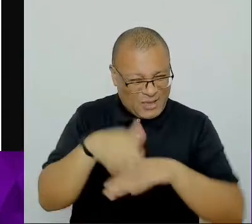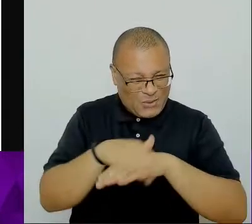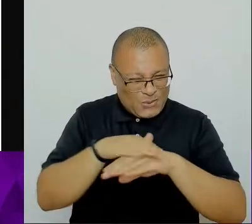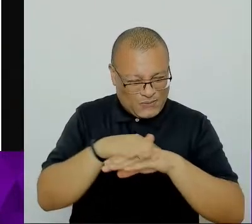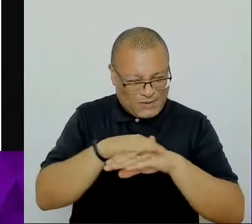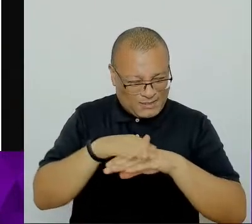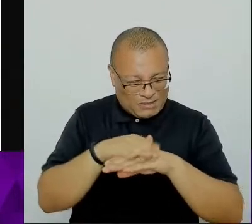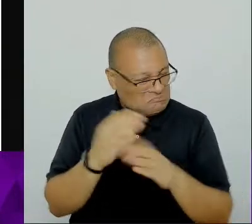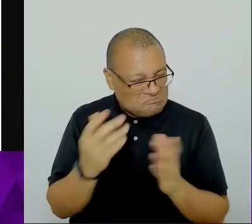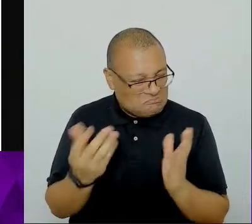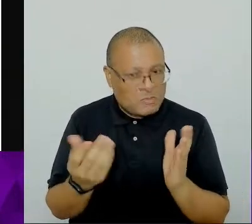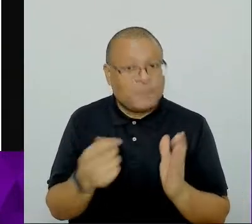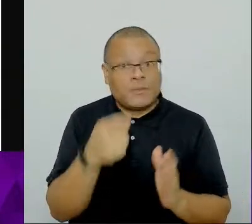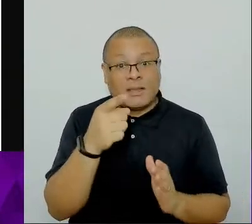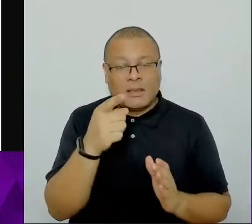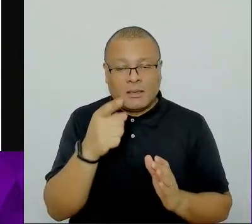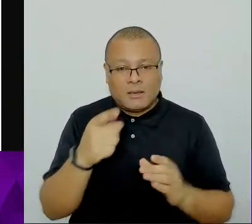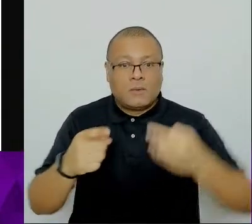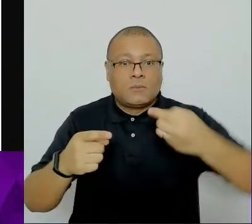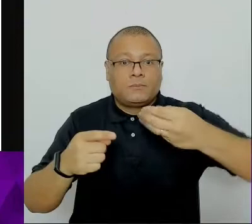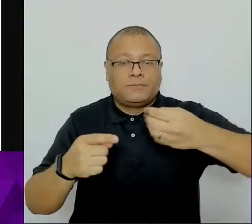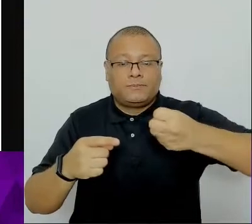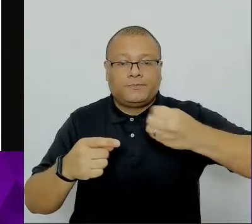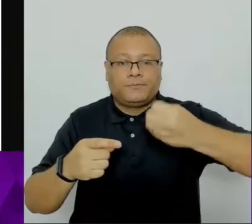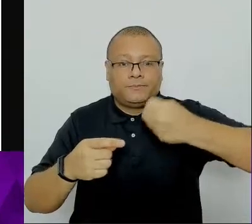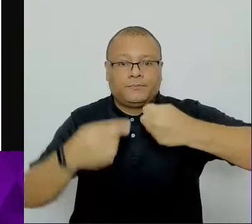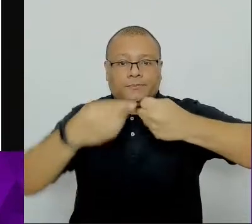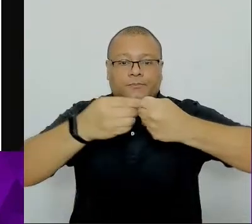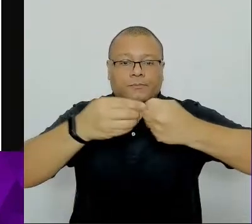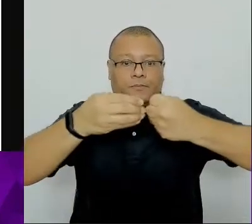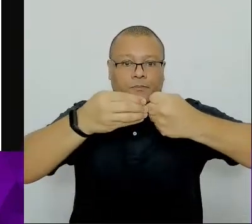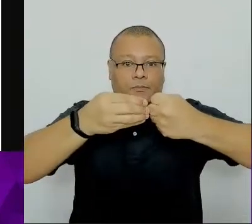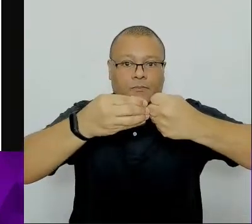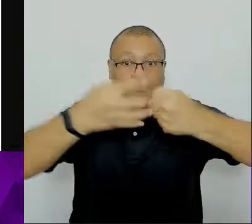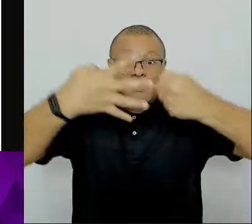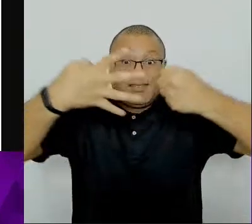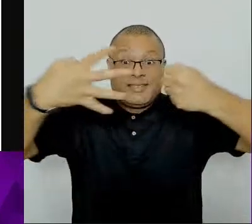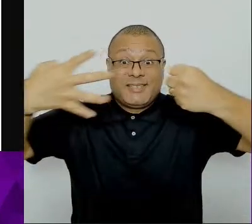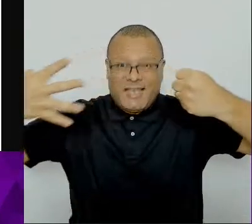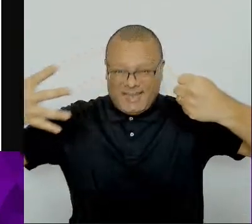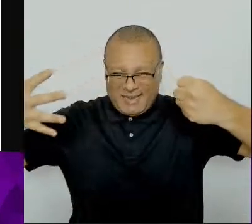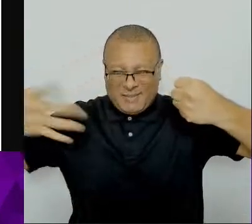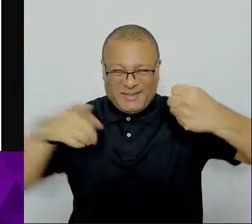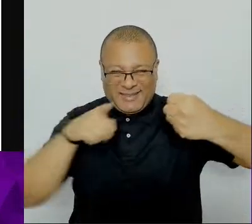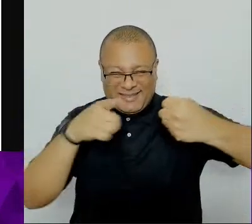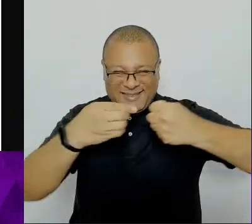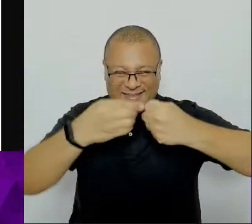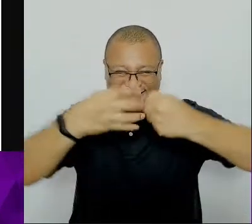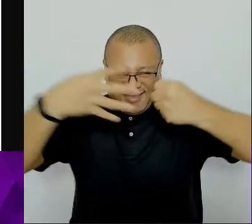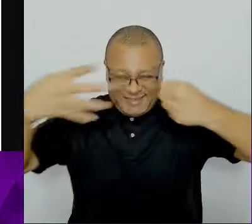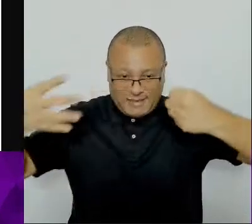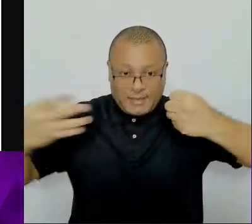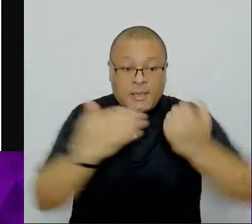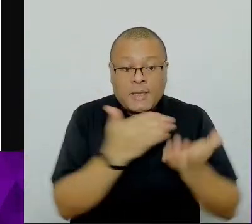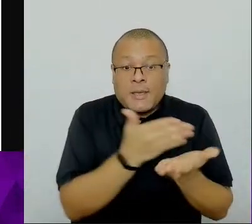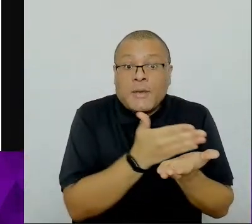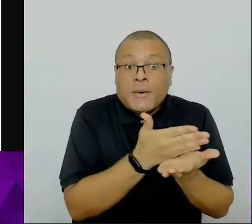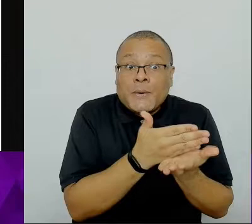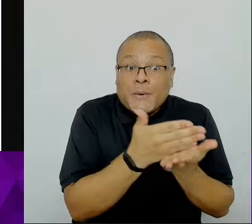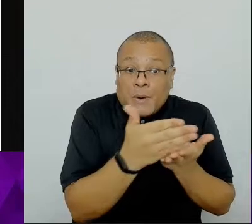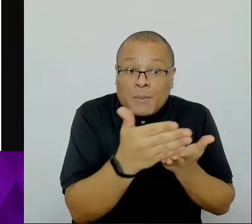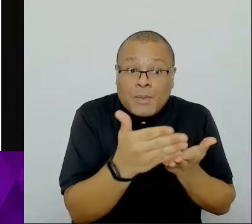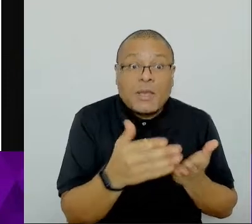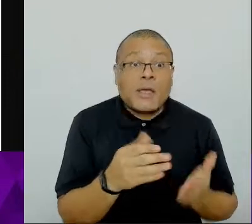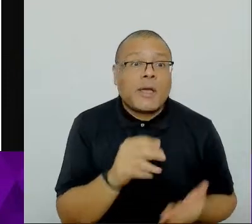Esse aqui é um diagrama que eu estou mostrando, né, desde a parte de o que a gente chama de speech